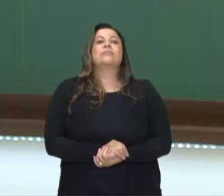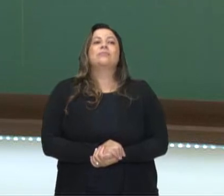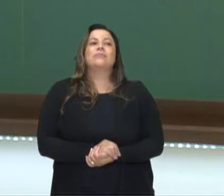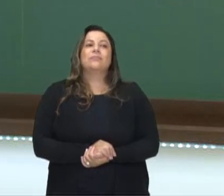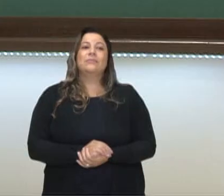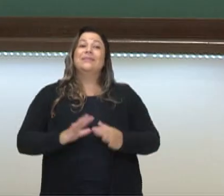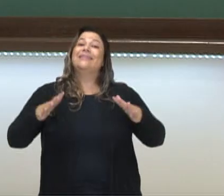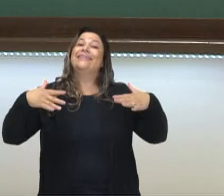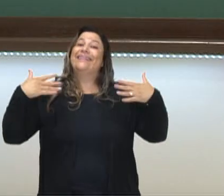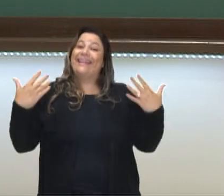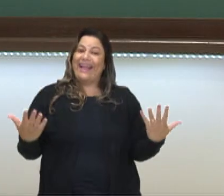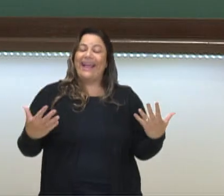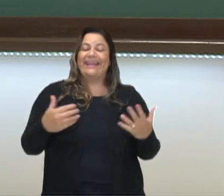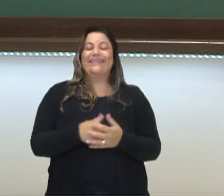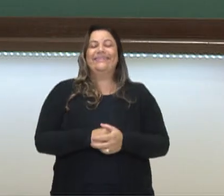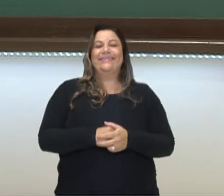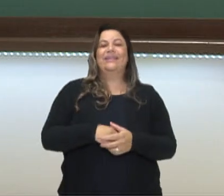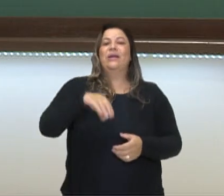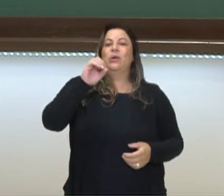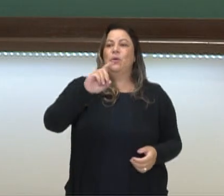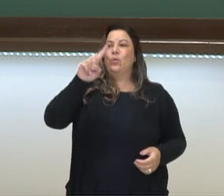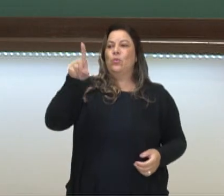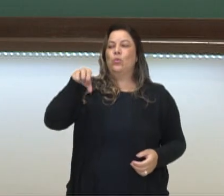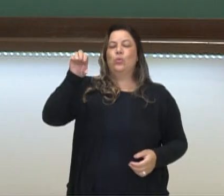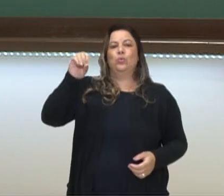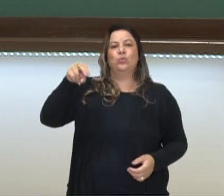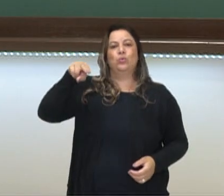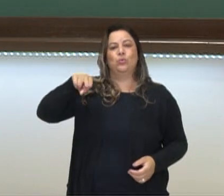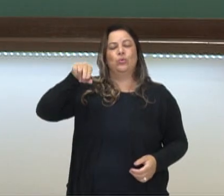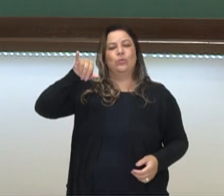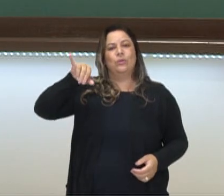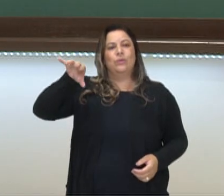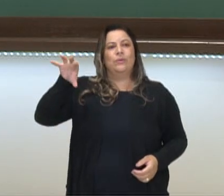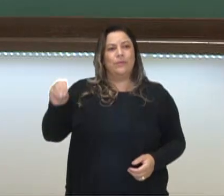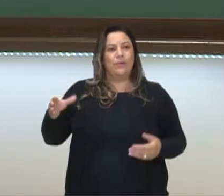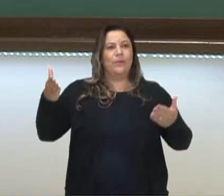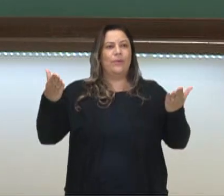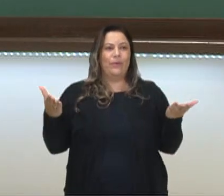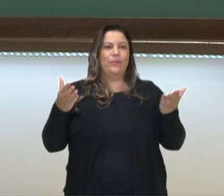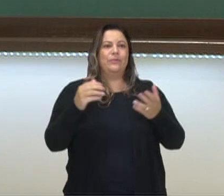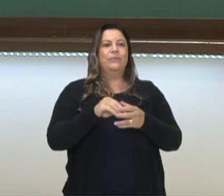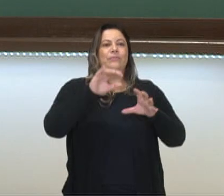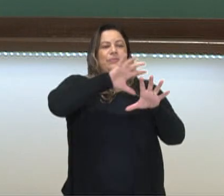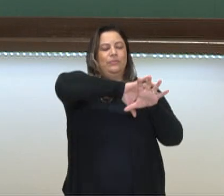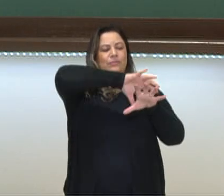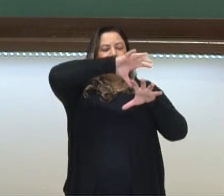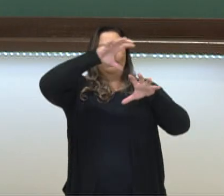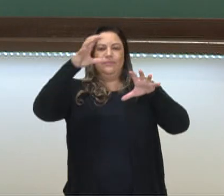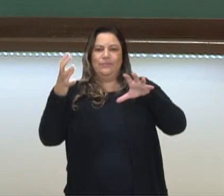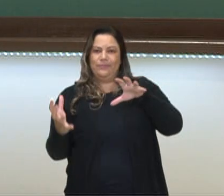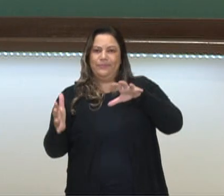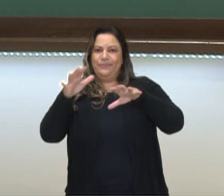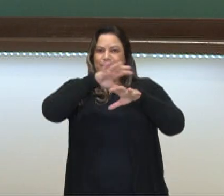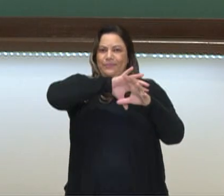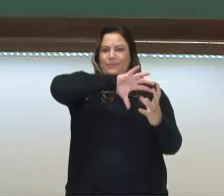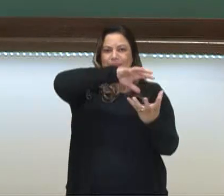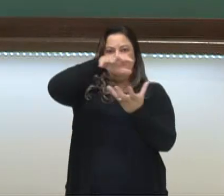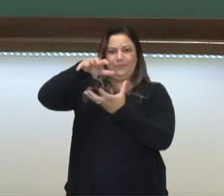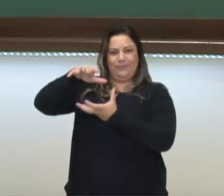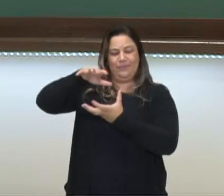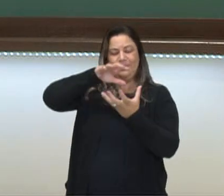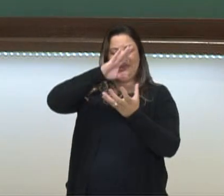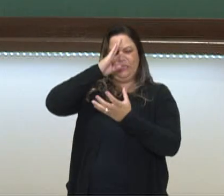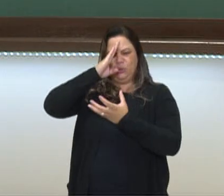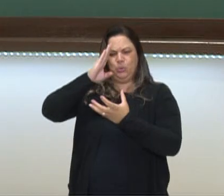temos que falar da camada de ozônio, porque a camada de ozônio ela está diretamente ligada à existência da vida no